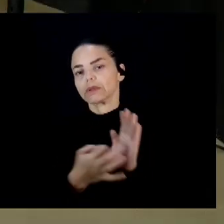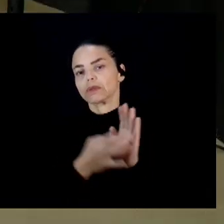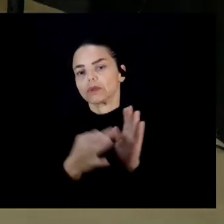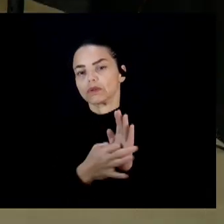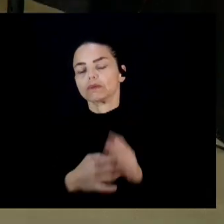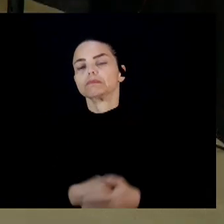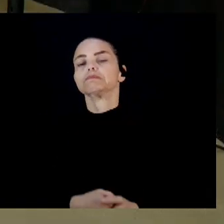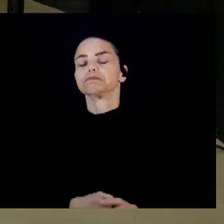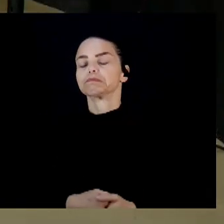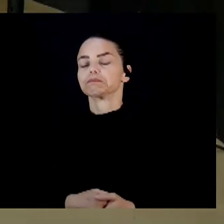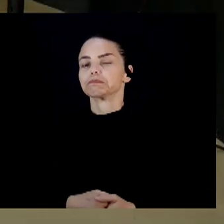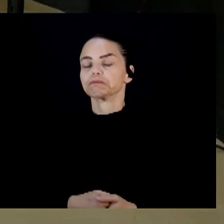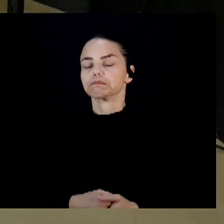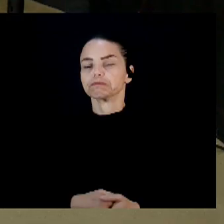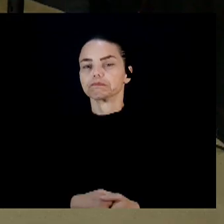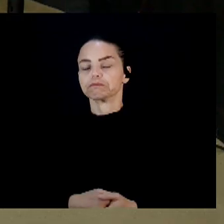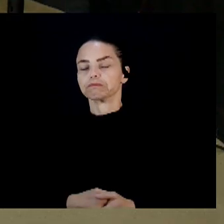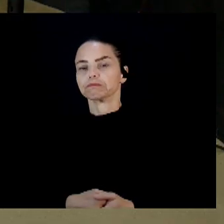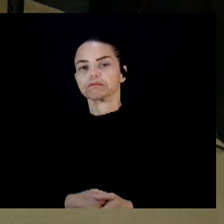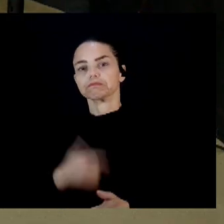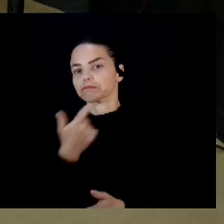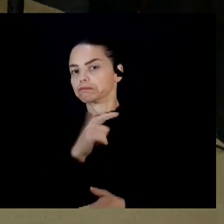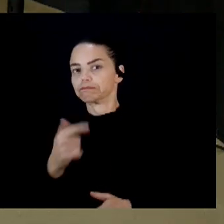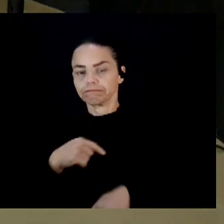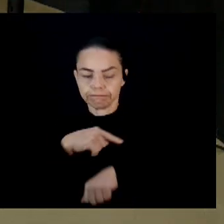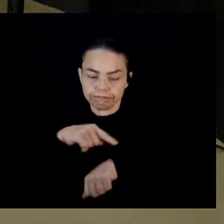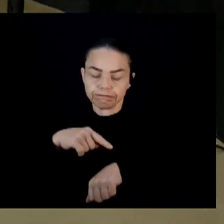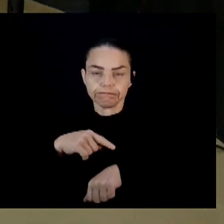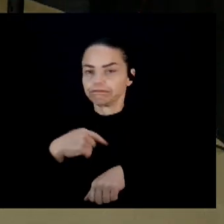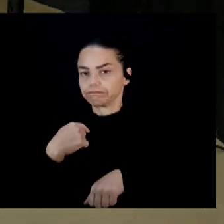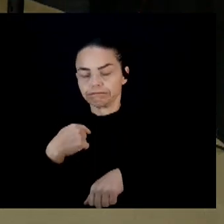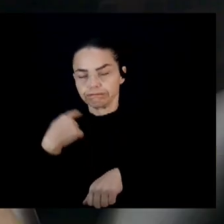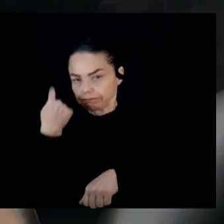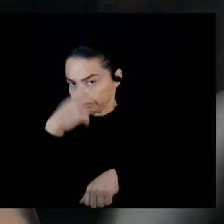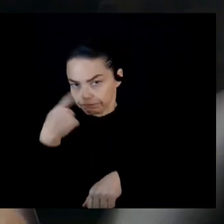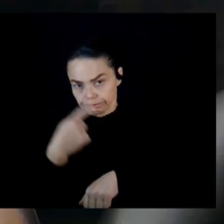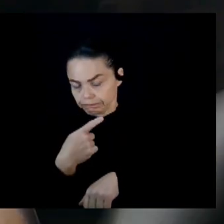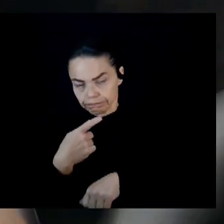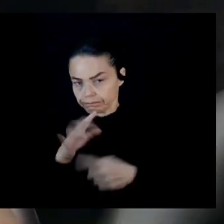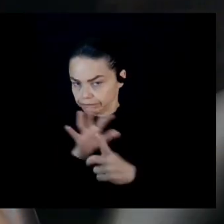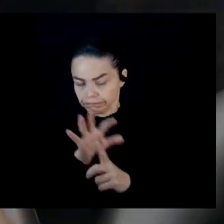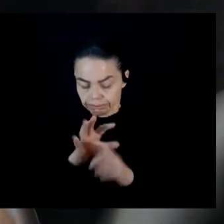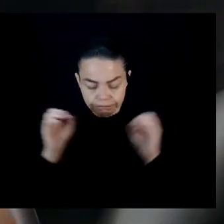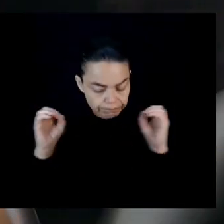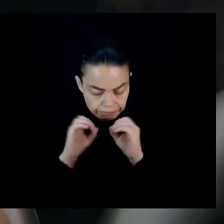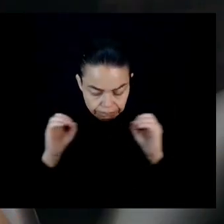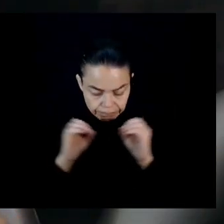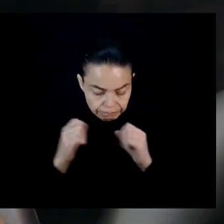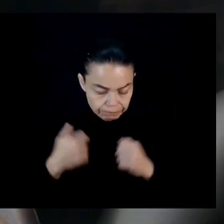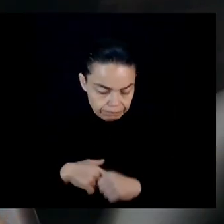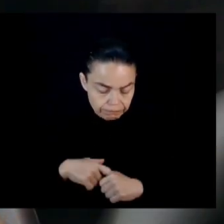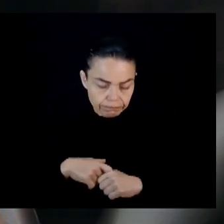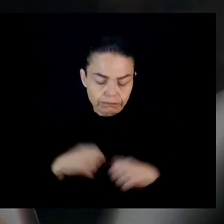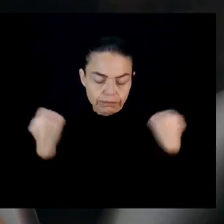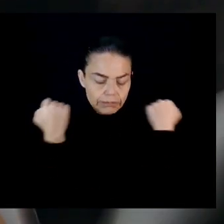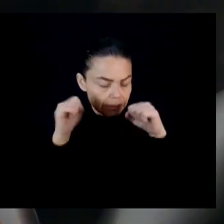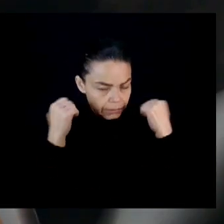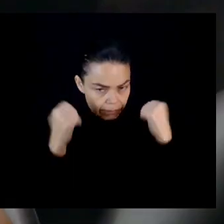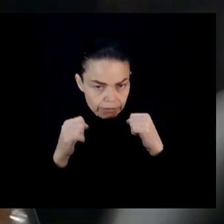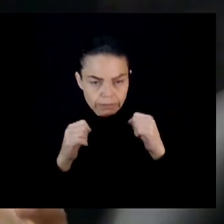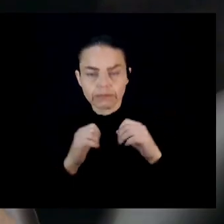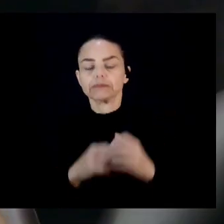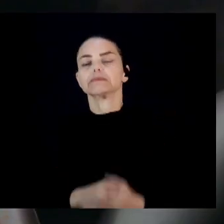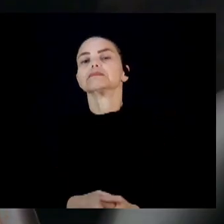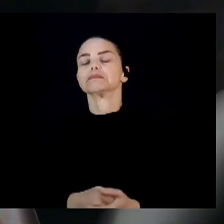dizer, mas não ter o relógio não influencia em nada. Não influencia em nada, com certeza. Você precisa ter um bom treino feito para você e realmente treinar